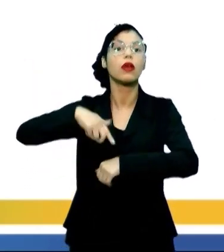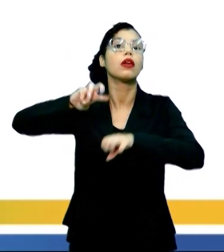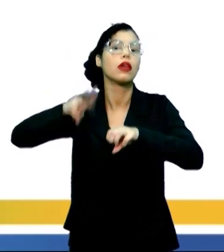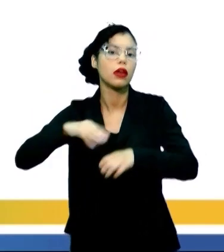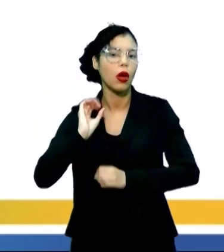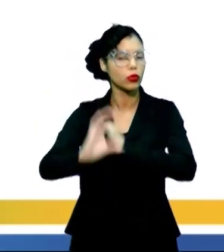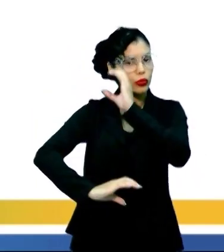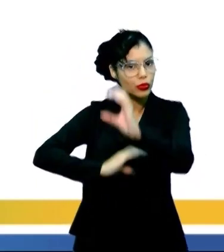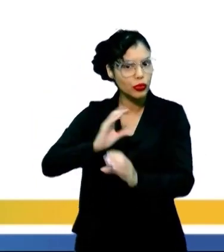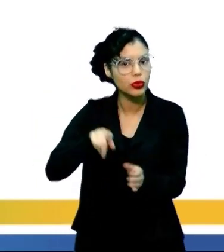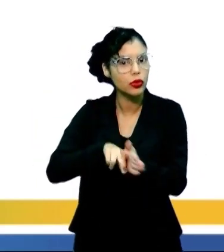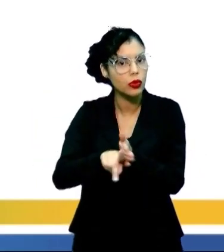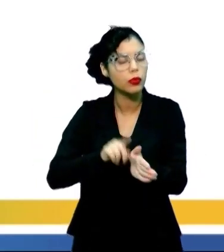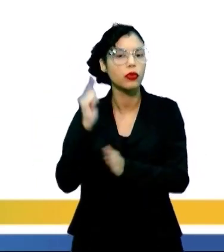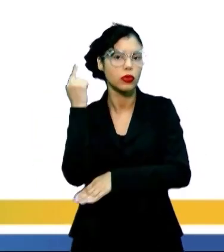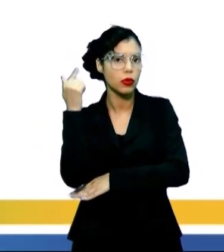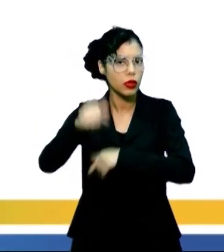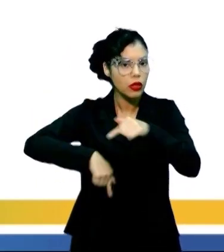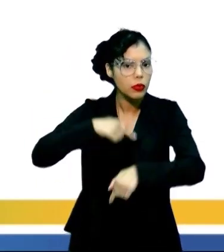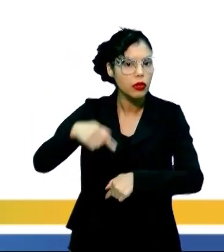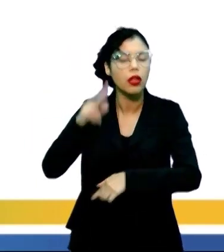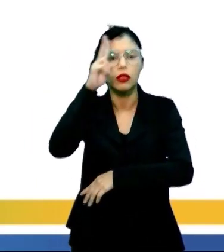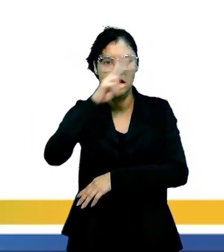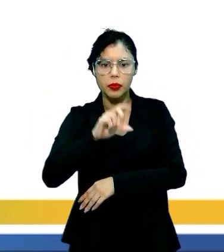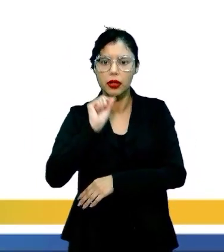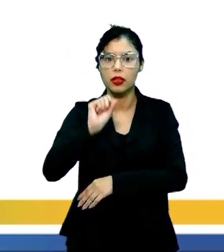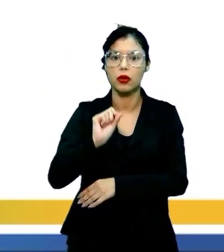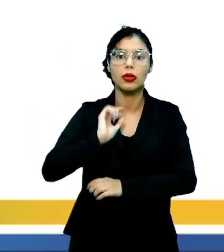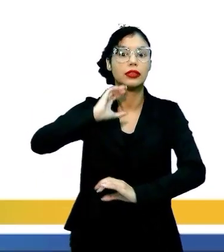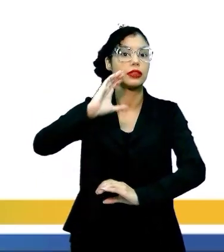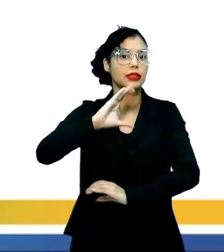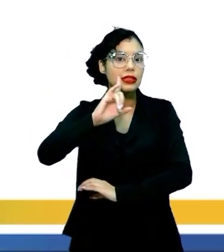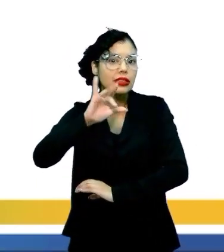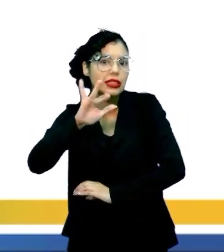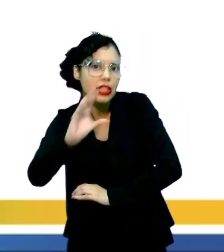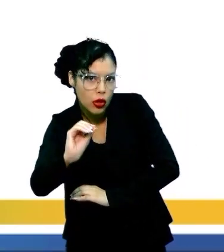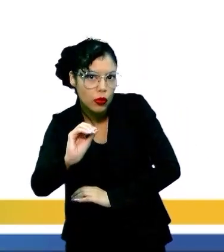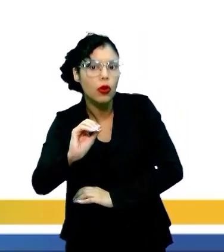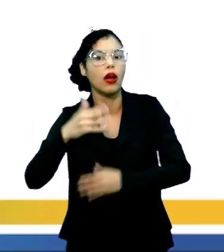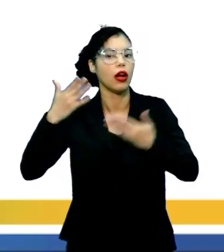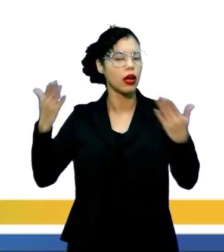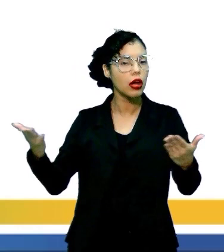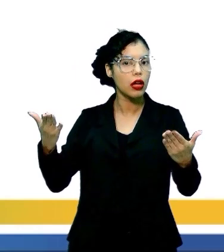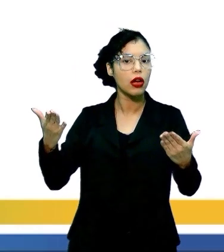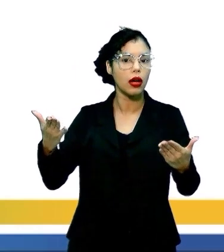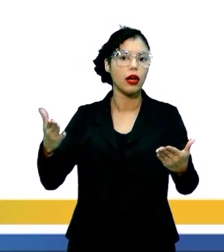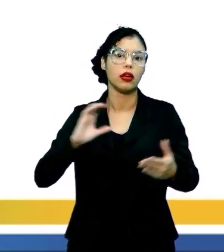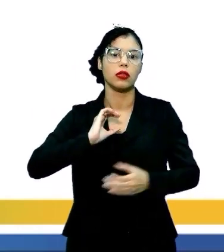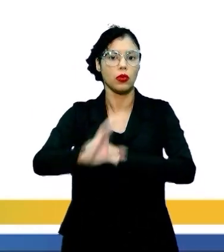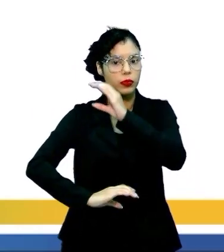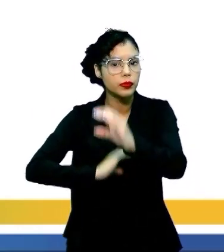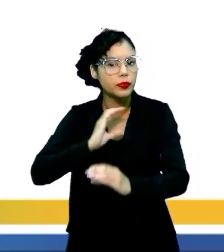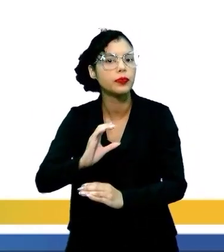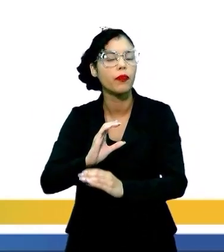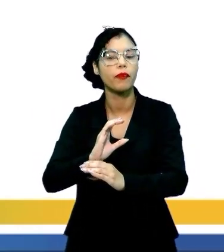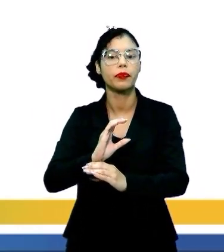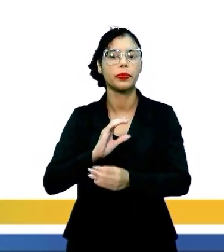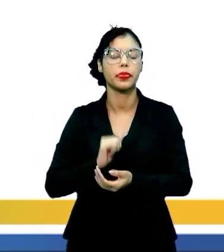ciclos biogeoquímicos. Só lembrando, é cíclico. É cíclico. Então, os ciclos